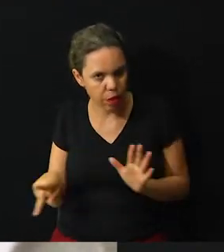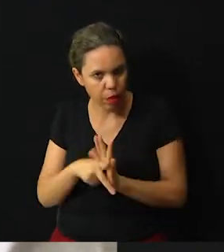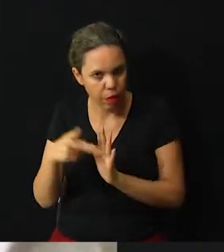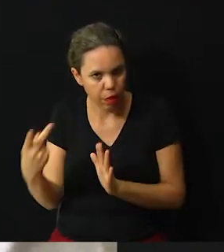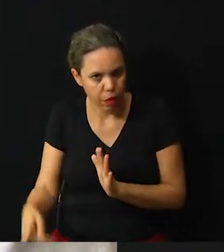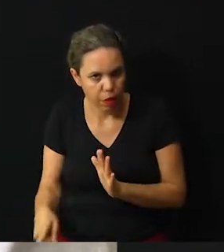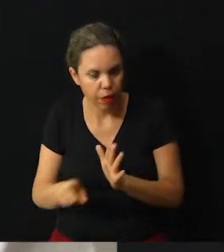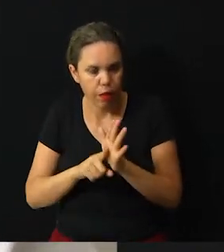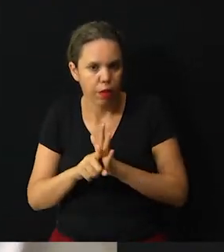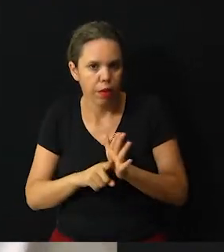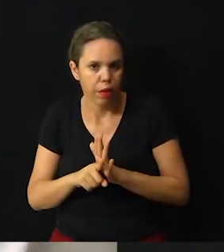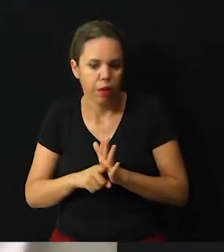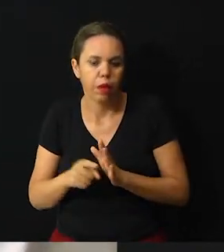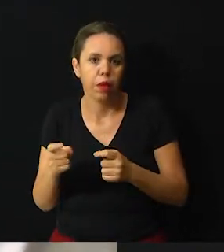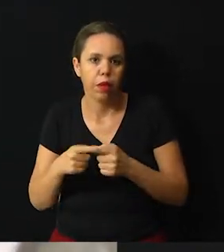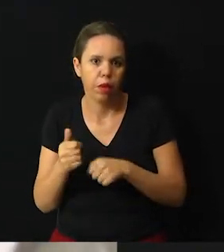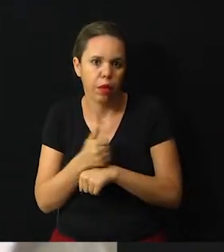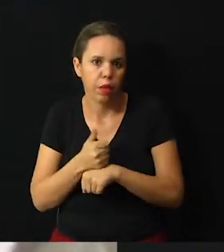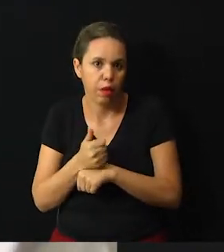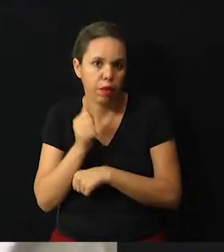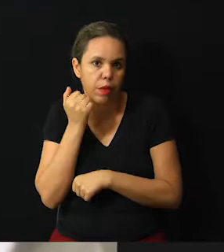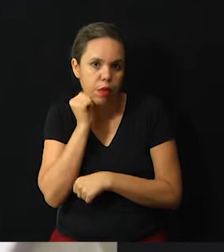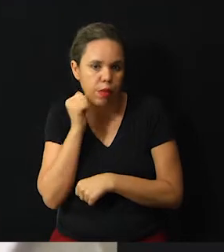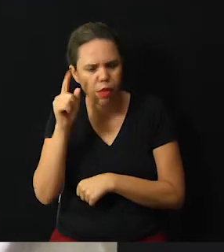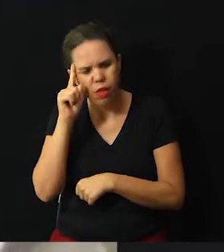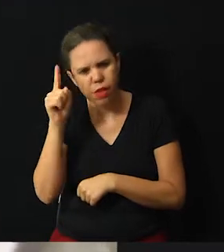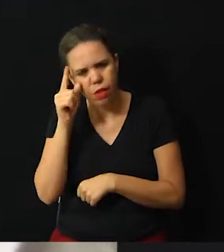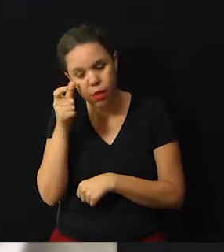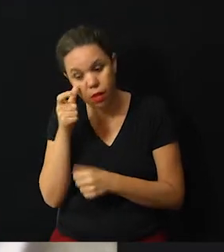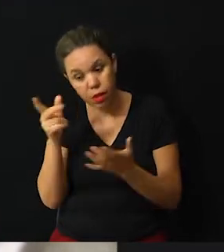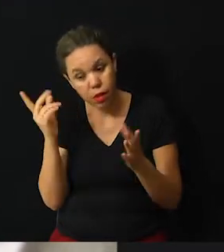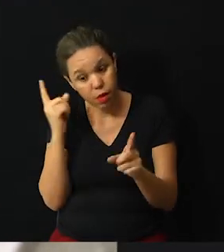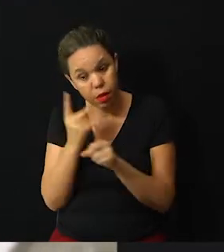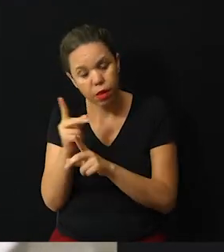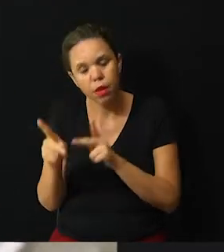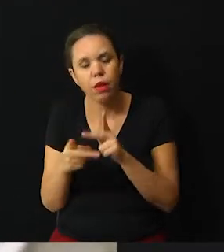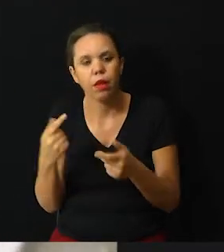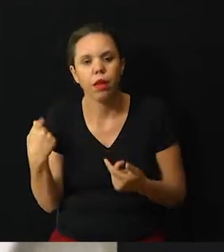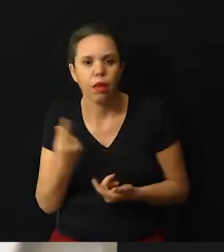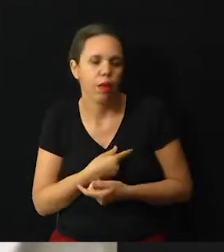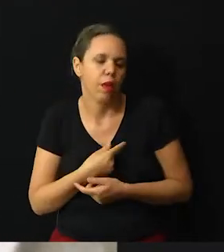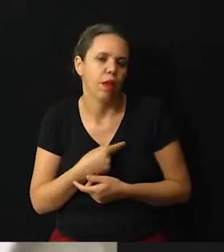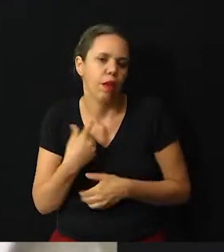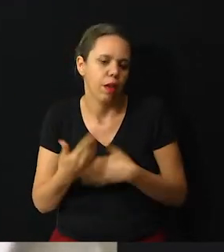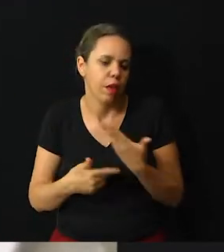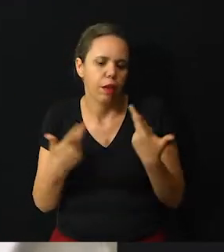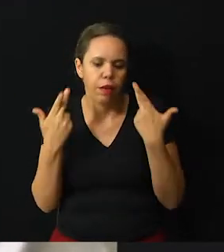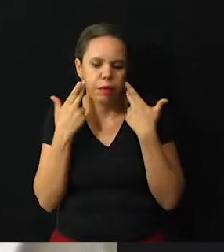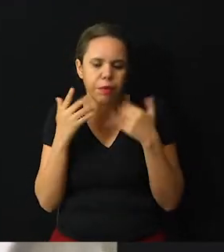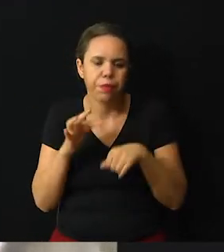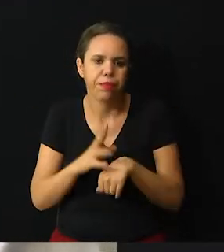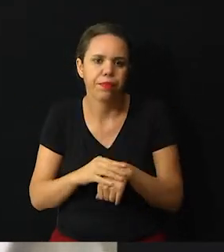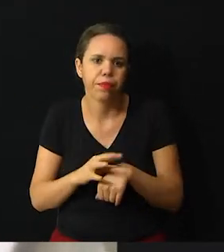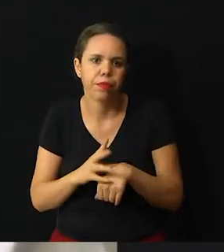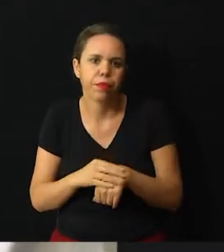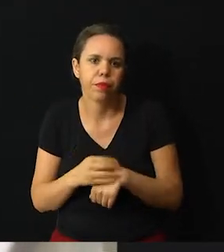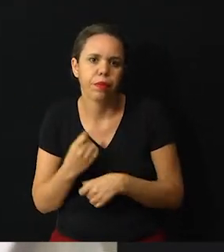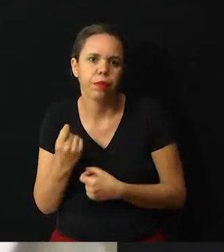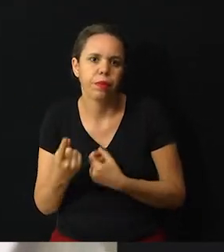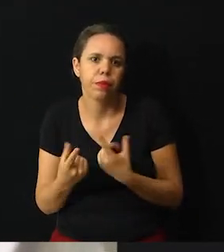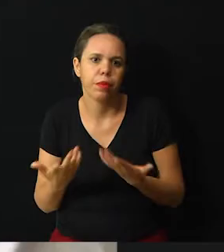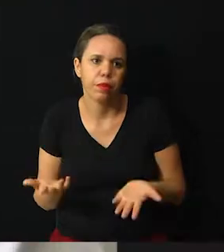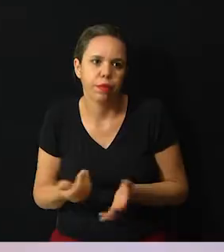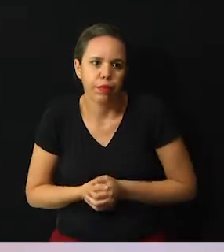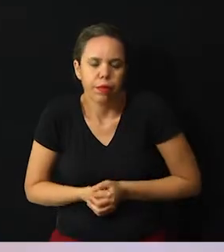exclusivos para isso, né? E o próprio reumatologista consultório, como eu falei, todo dia ele vê um paciente com lúpus. Então, para nós não é tão infrequente, né? Não é uma doença tão rara,